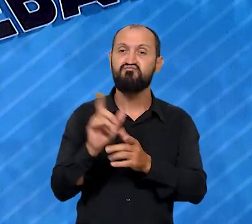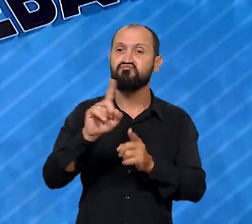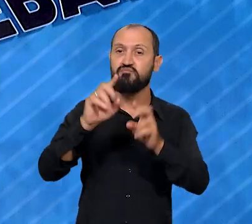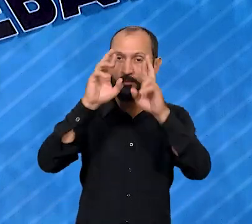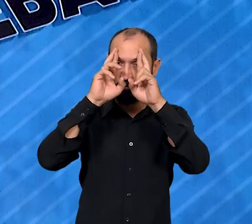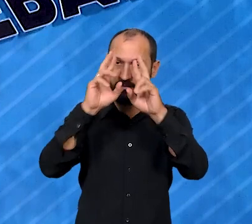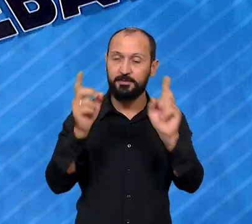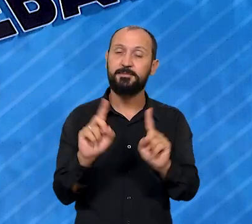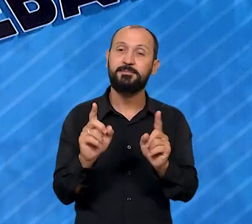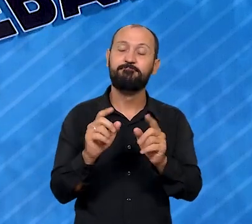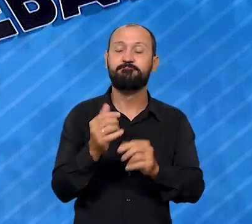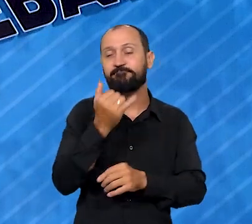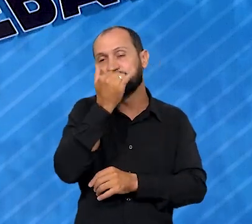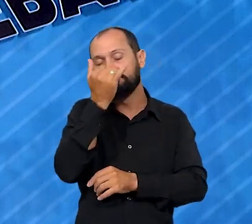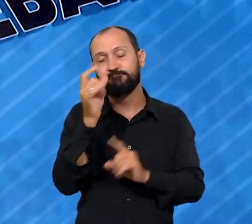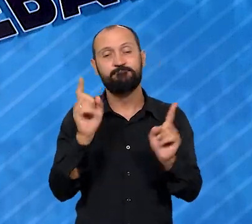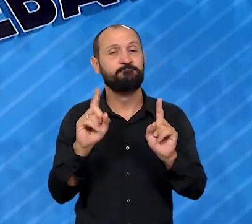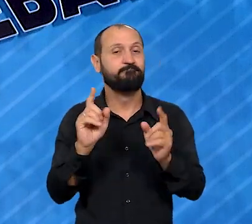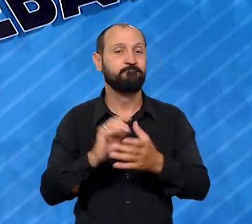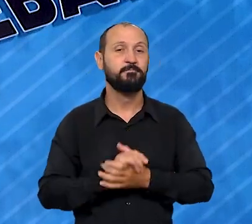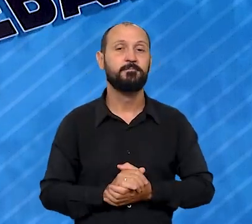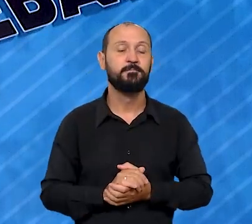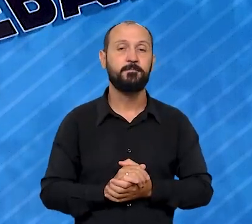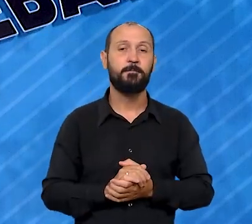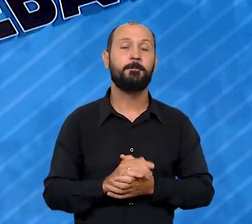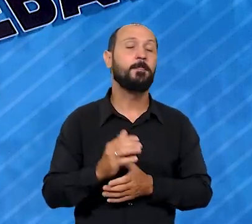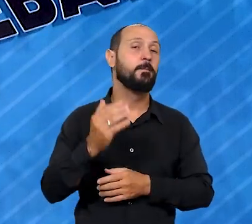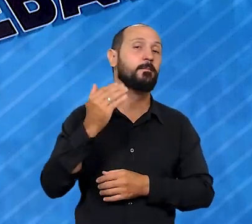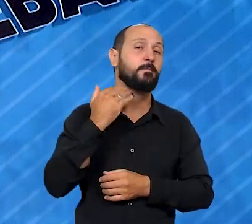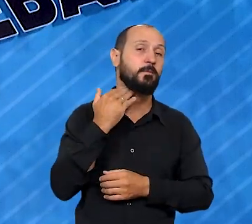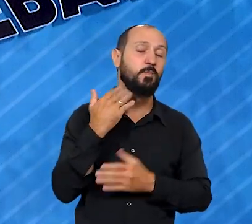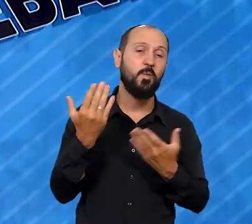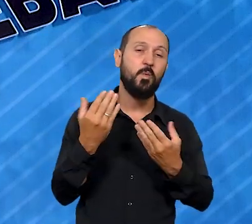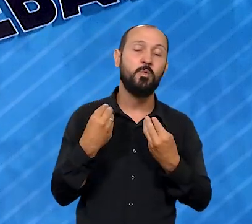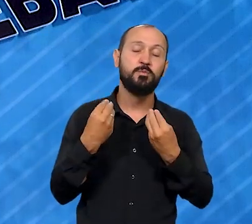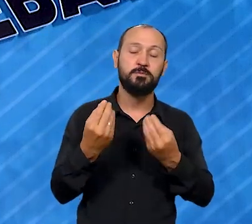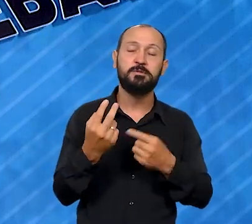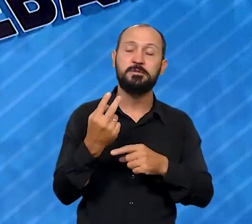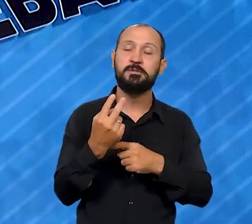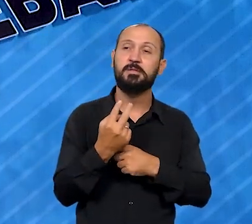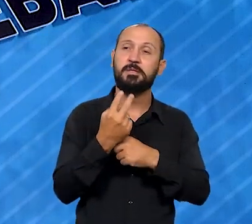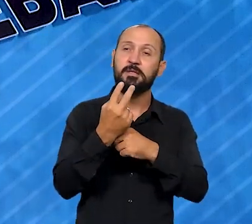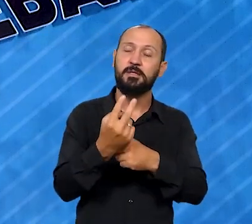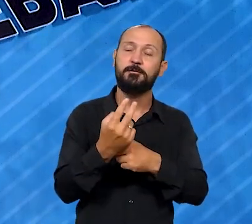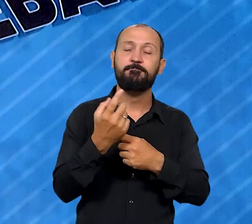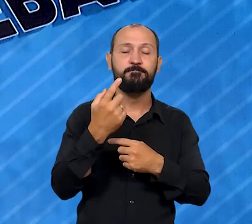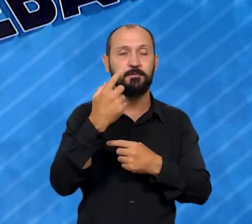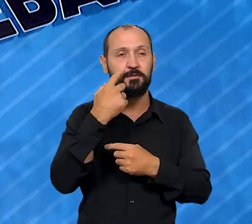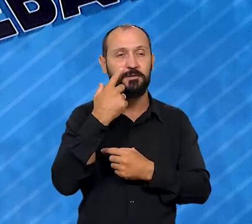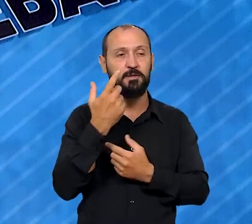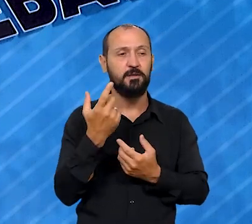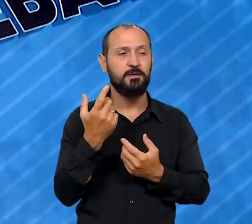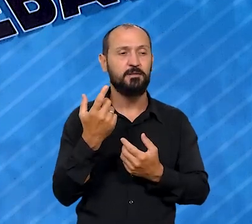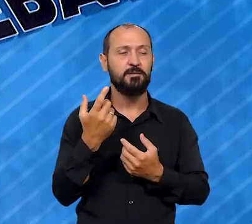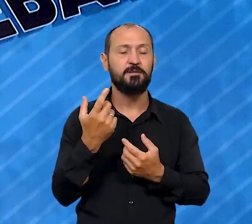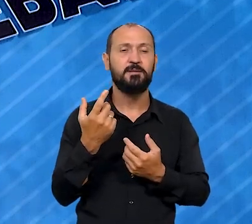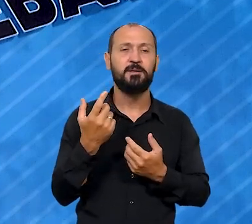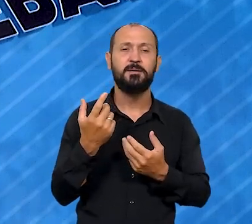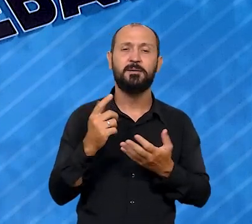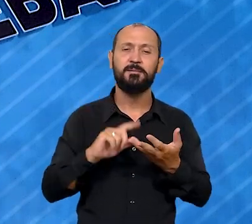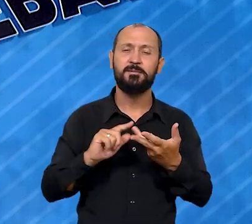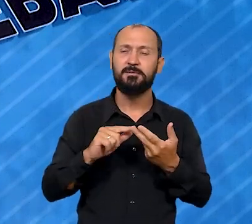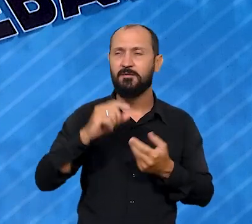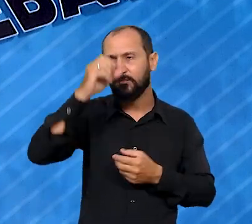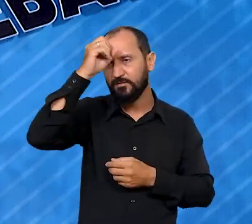usuário. E isso não é respeitado também, infelizmente não é respeitado. Os bancos hoje, eles oferecem crédito de